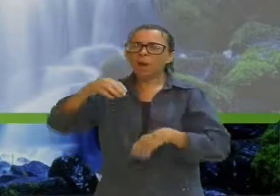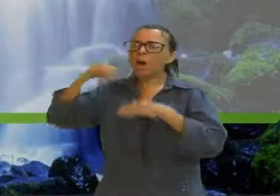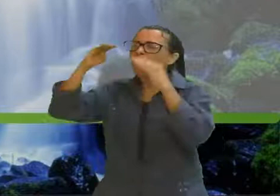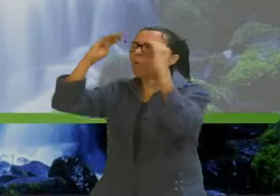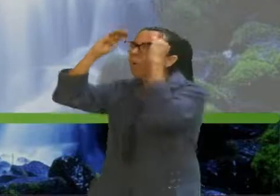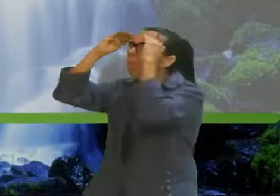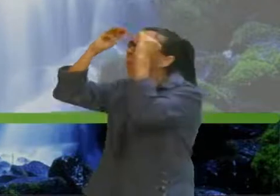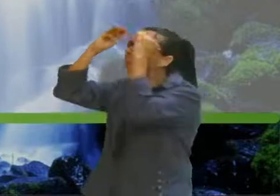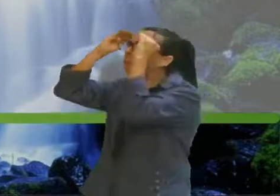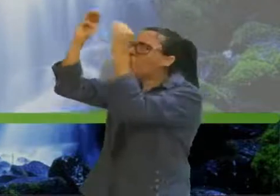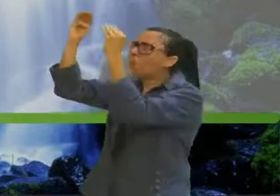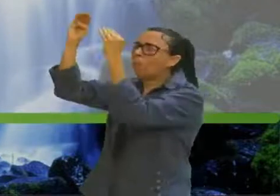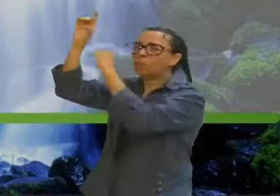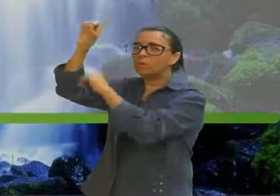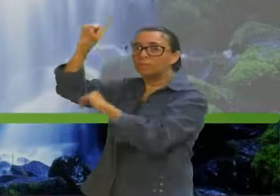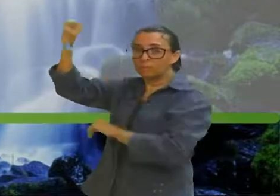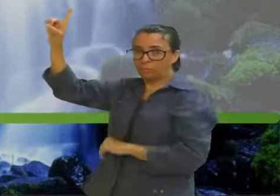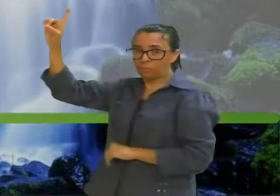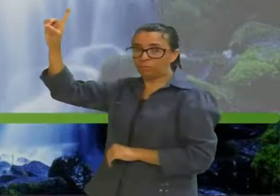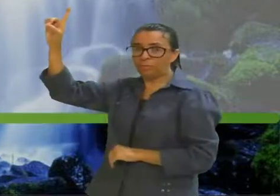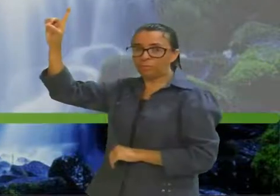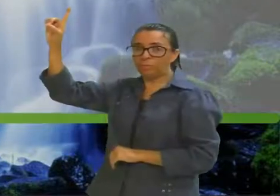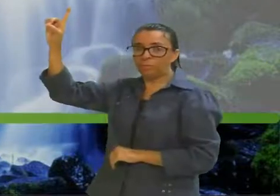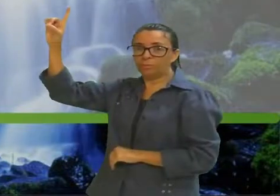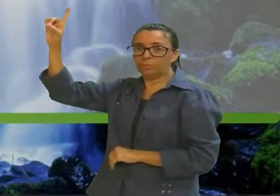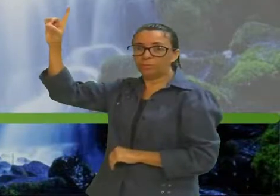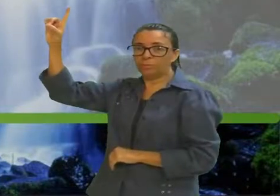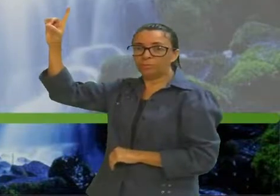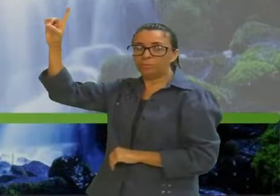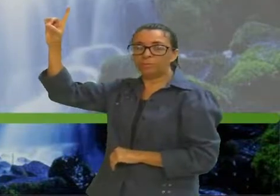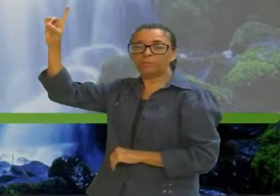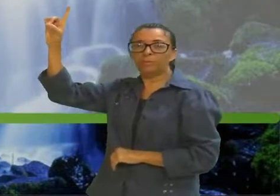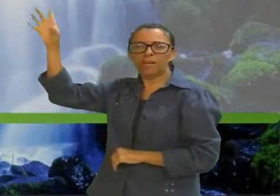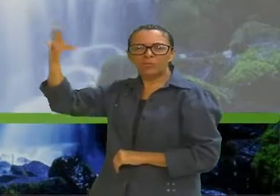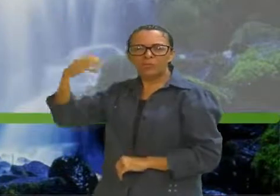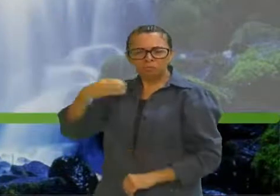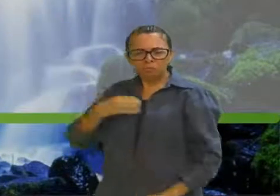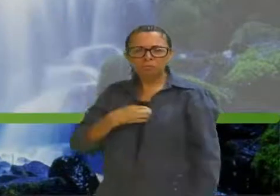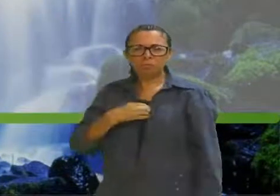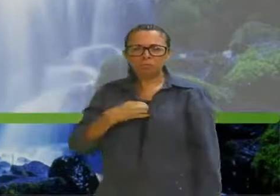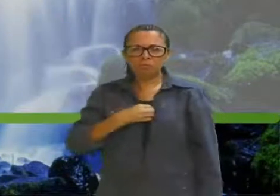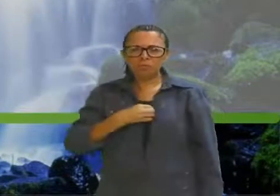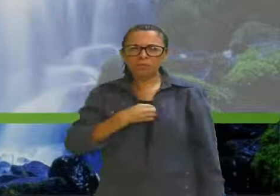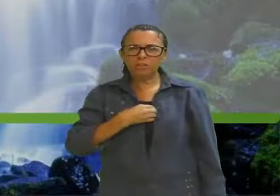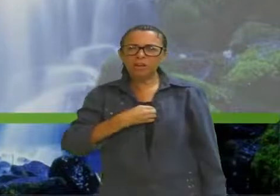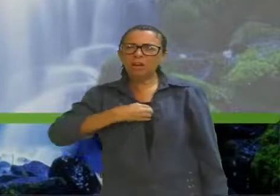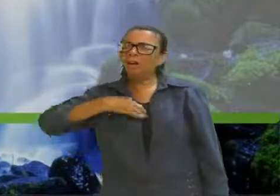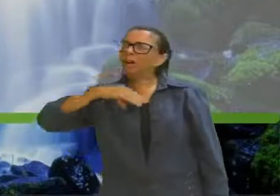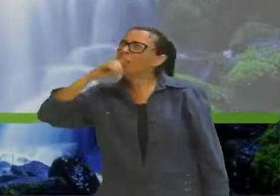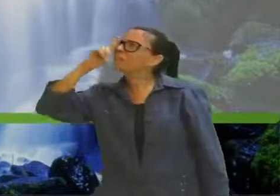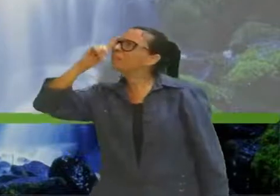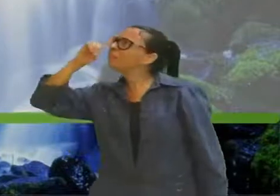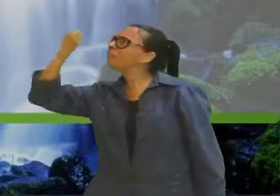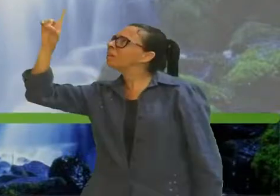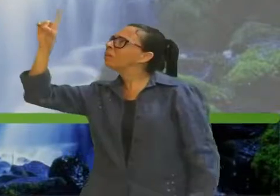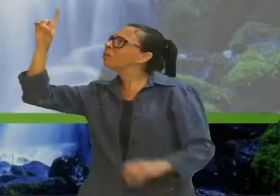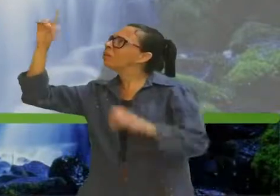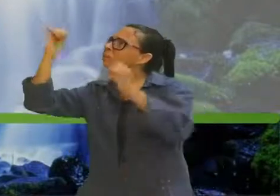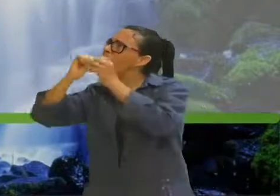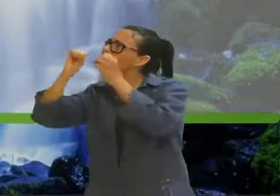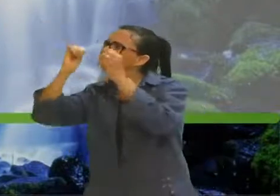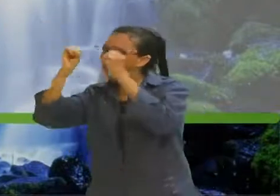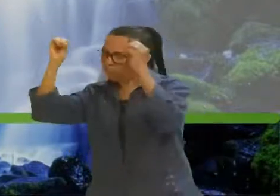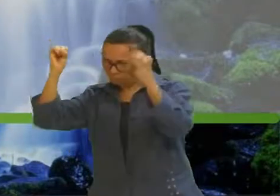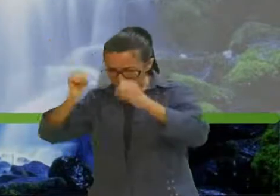Você vai começar a sentir o poder de Deus agindo na sua vida todo momento,